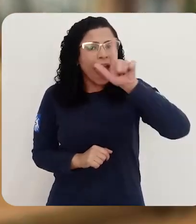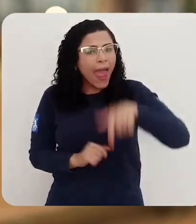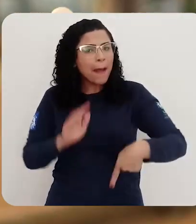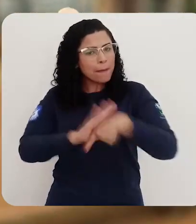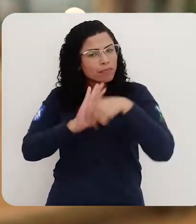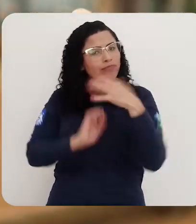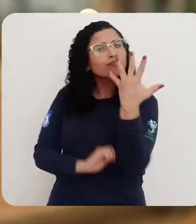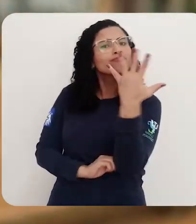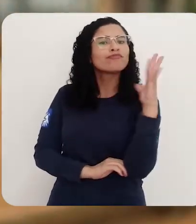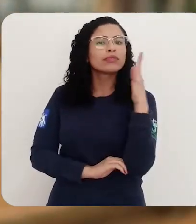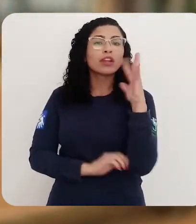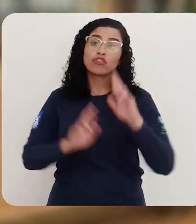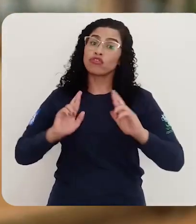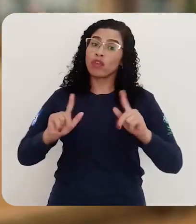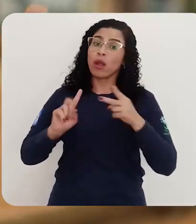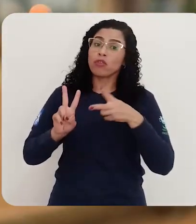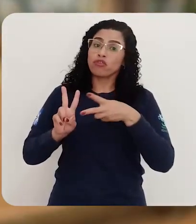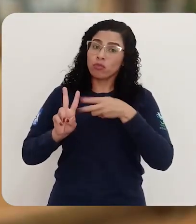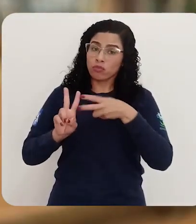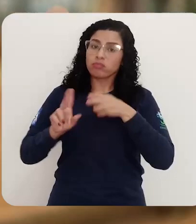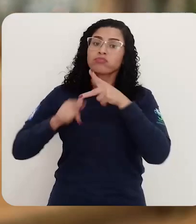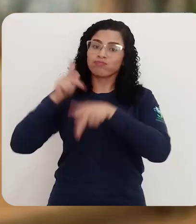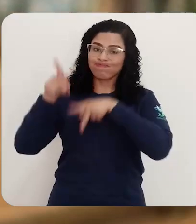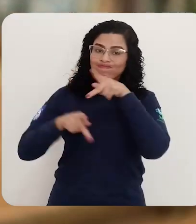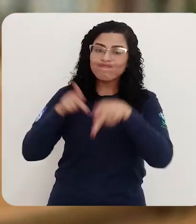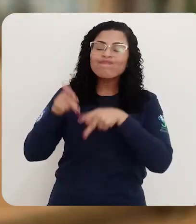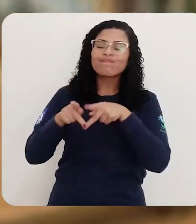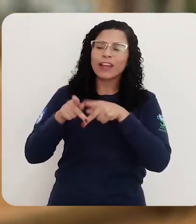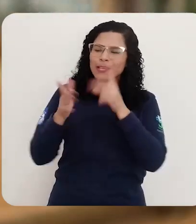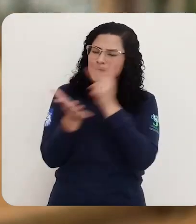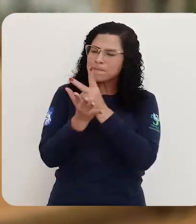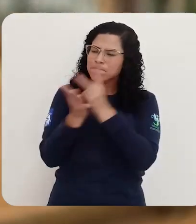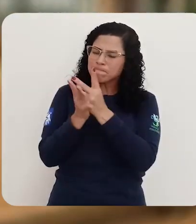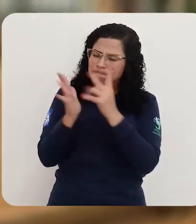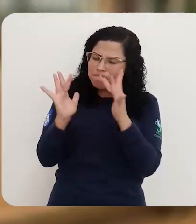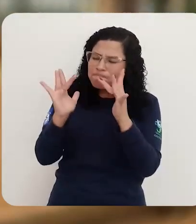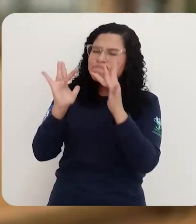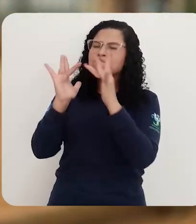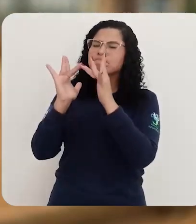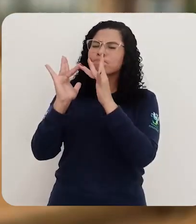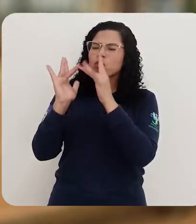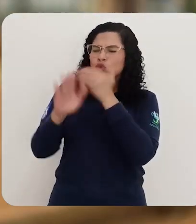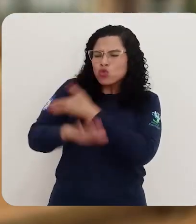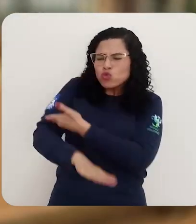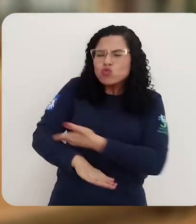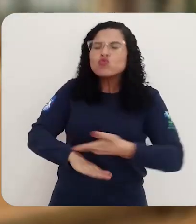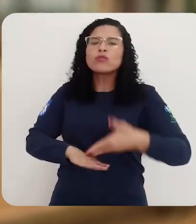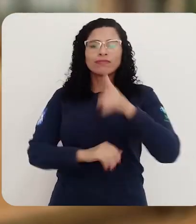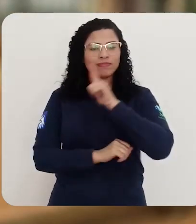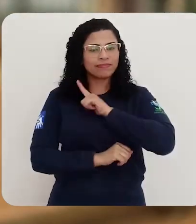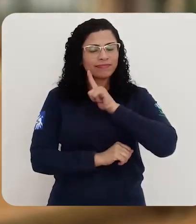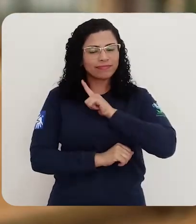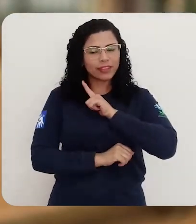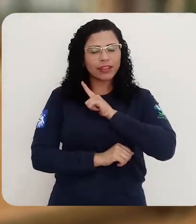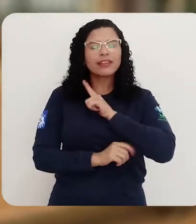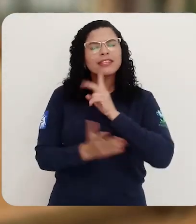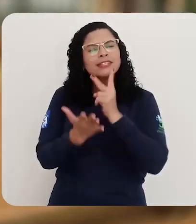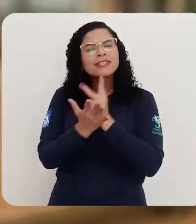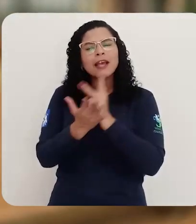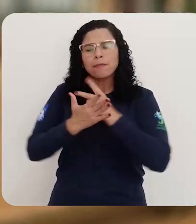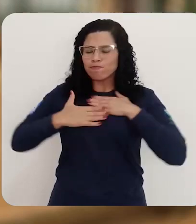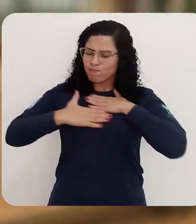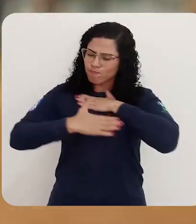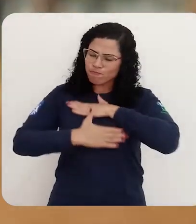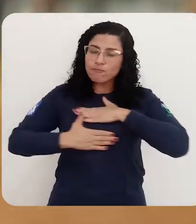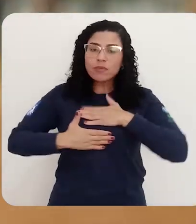natureza. Diferentemente dos povos indígenas, que não abrem mão dessa ligação e possuem uma relação fraternal